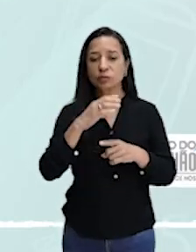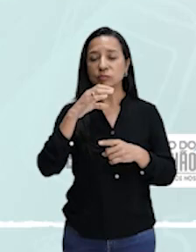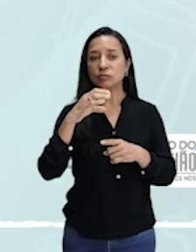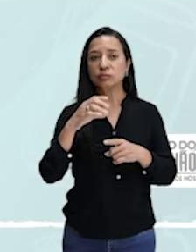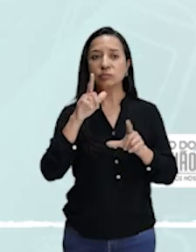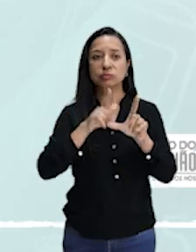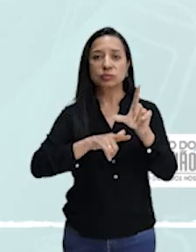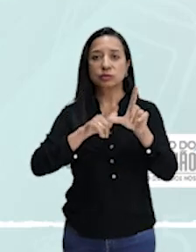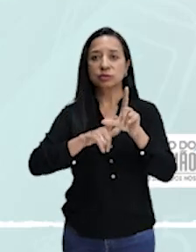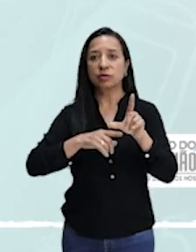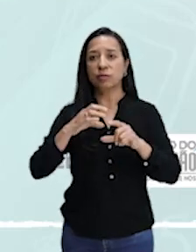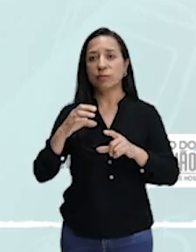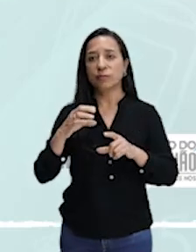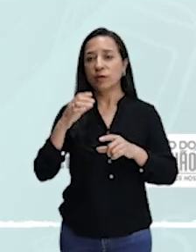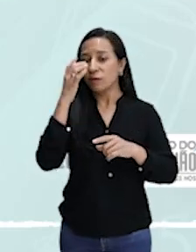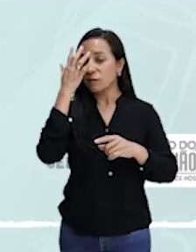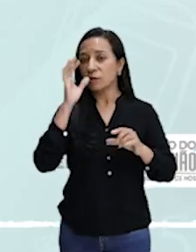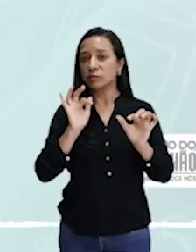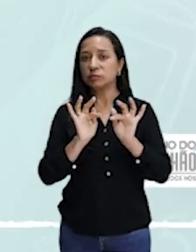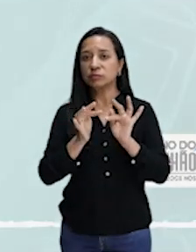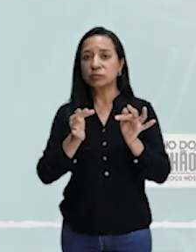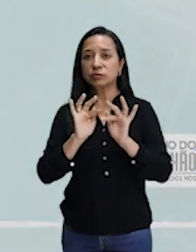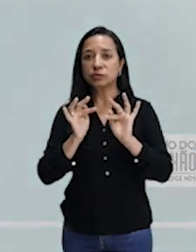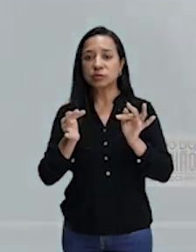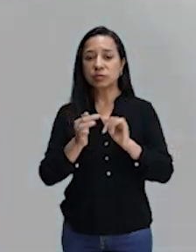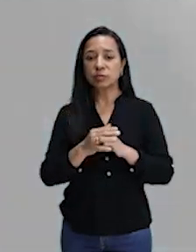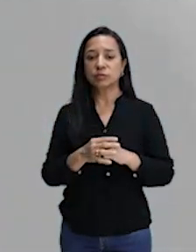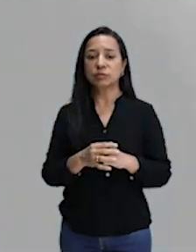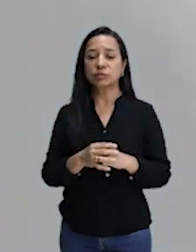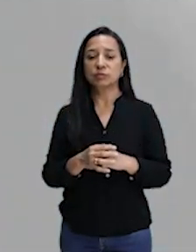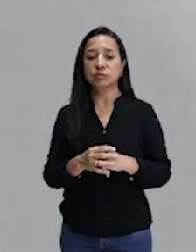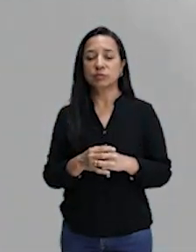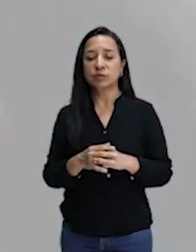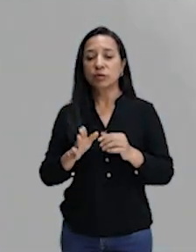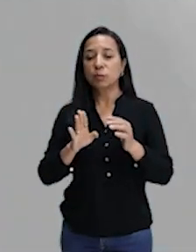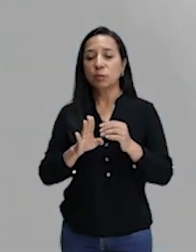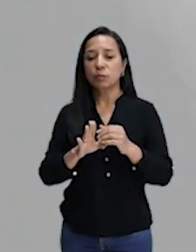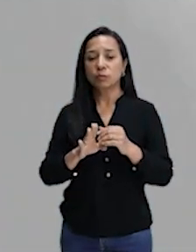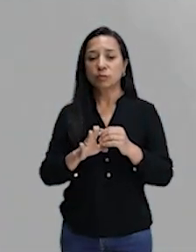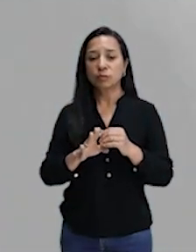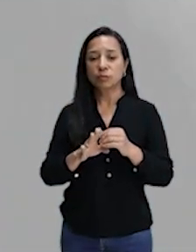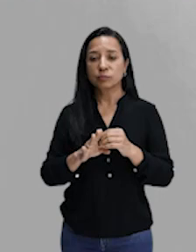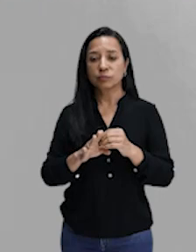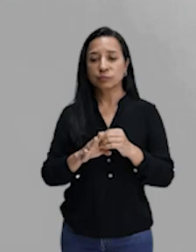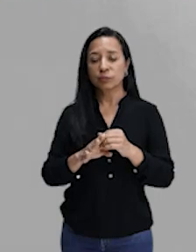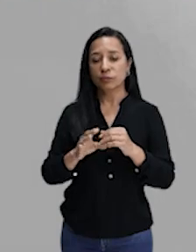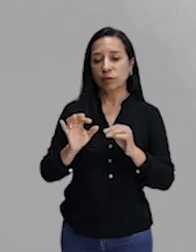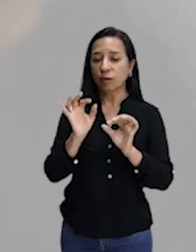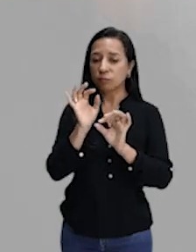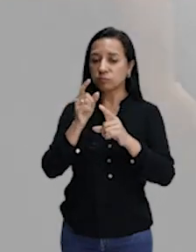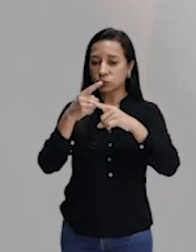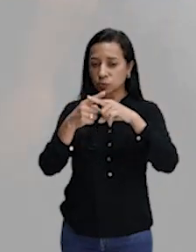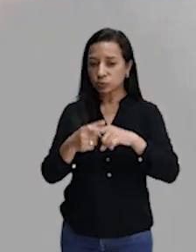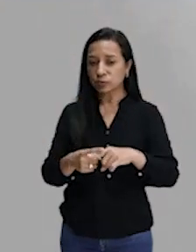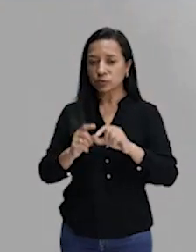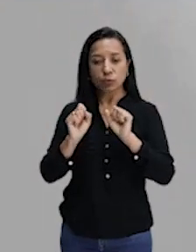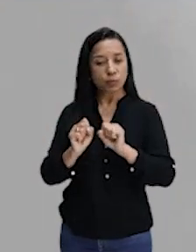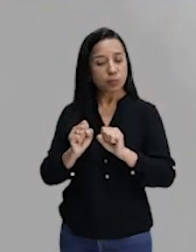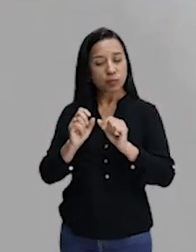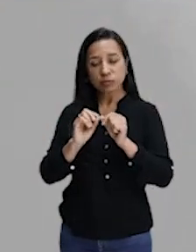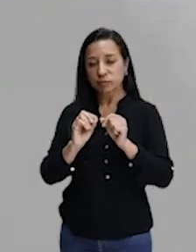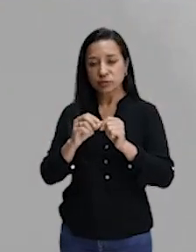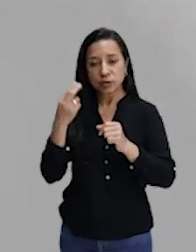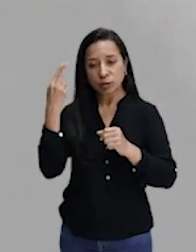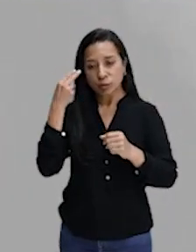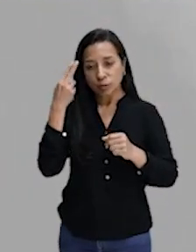quando chegar bem aqui nessa multiplicação você também pode fazer direto sem problema nenhum fazer 0,35 vezes 120 que você vai